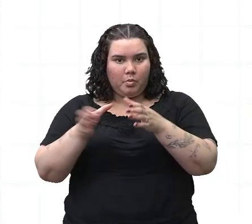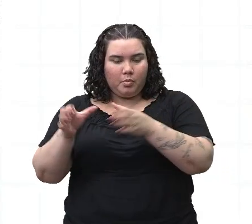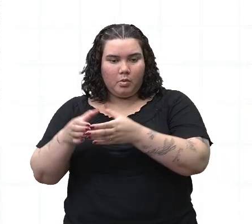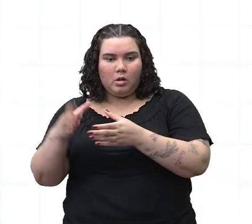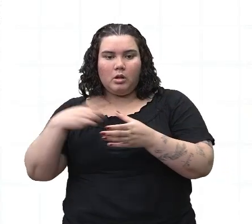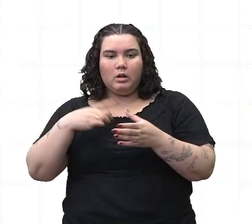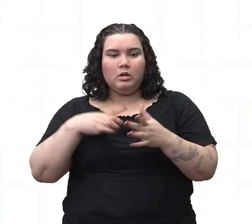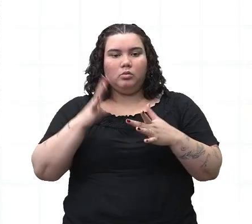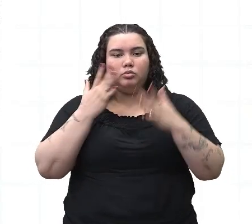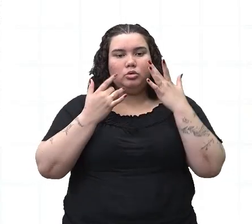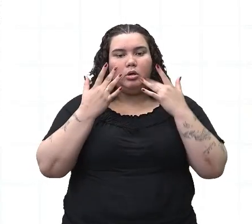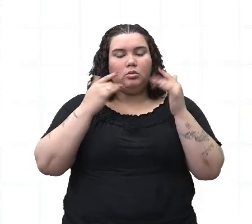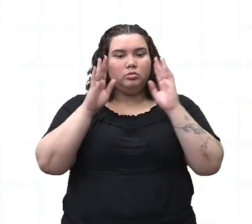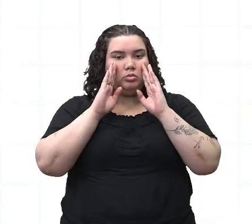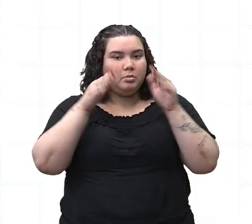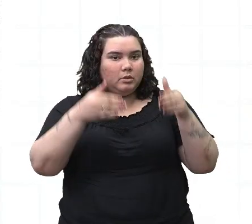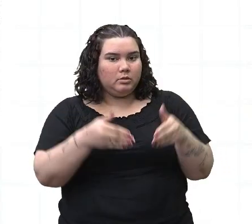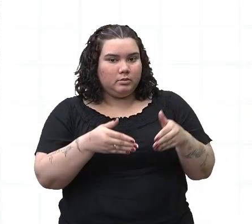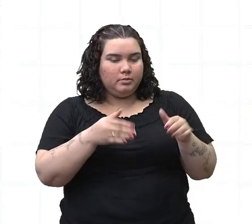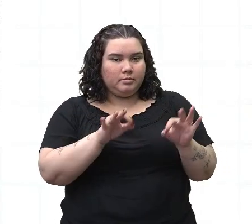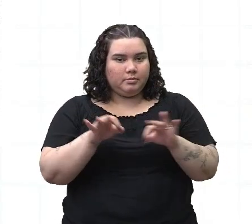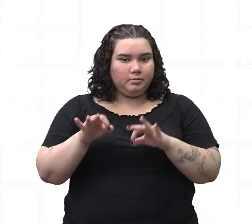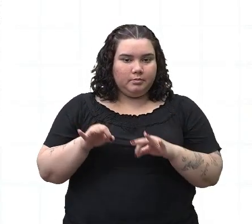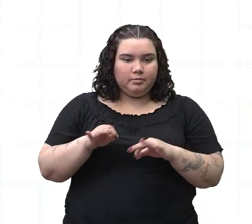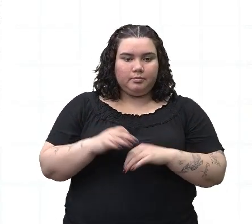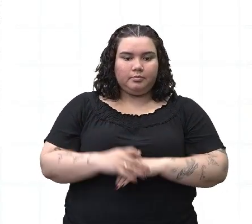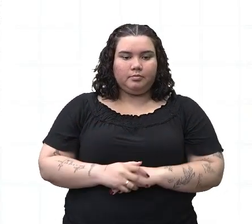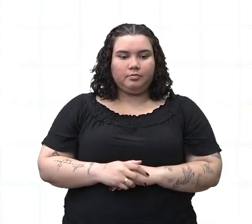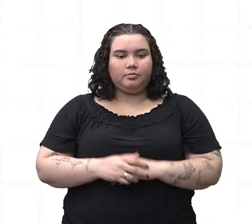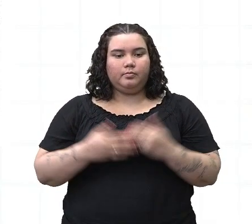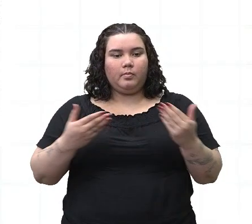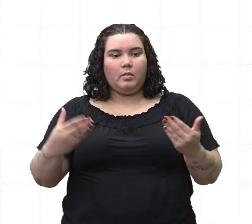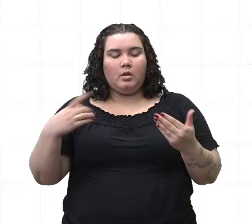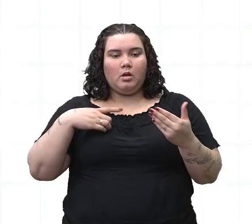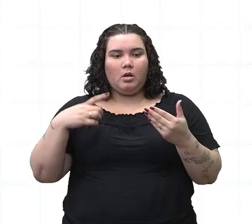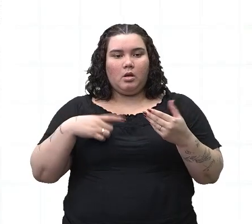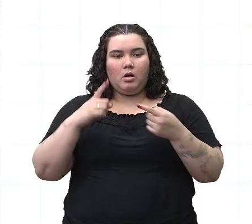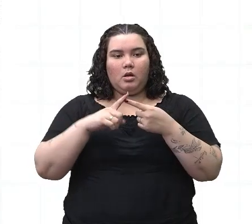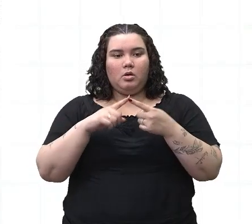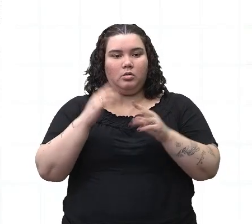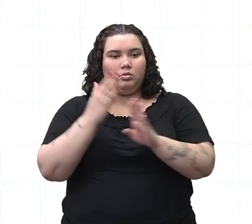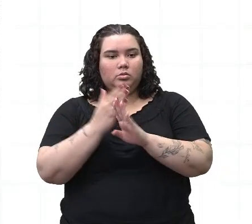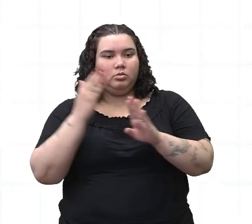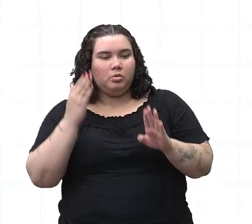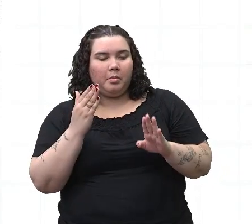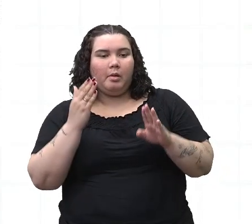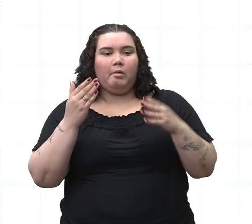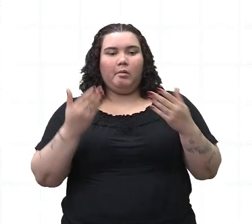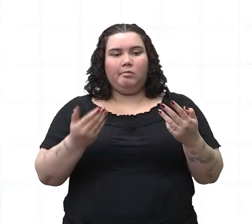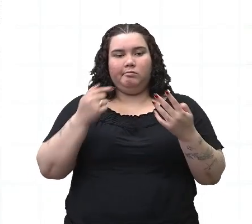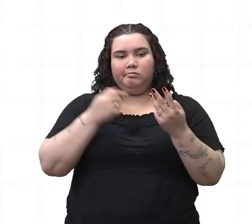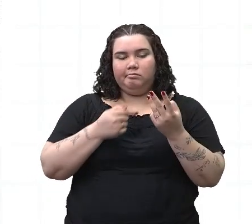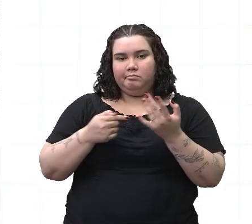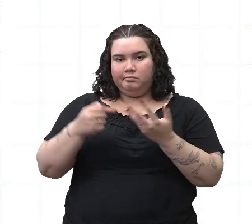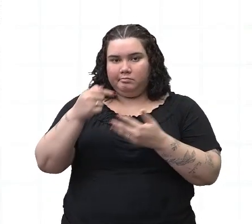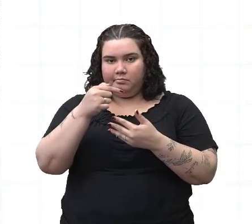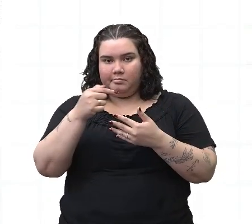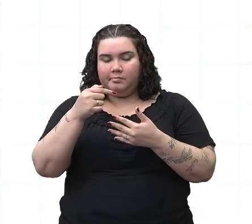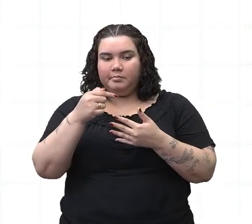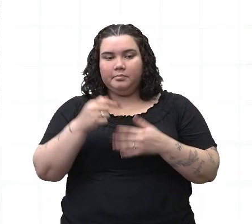ação específica, digamos assim. Então, a gente tem a parte das descobertas, das Querquíades, Diazomatos